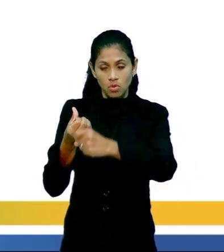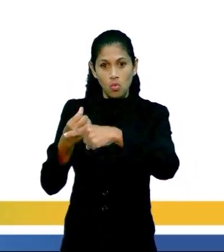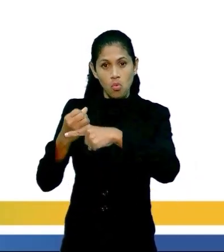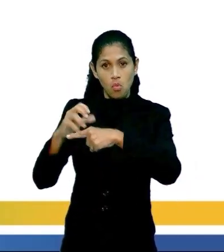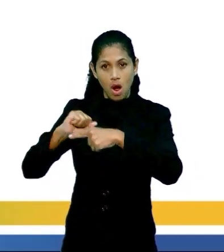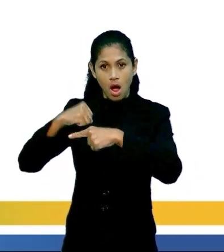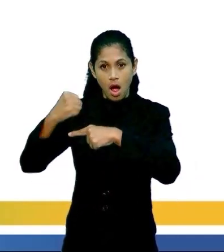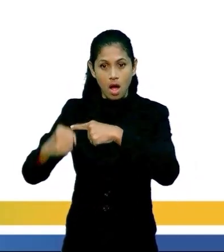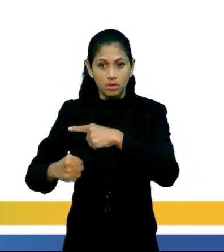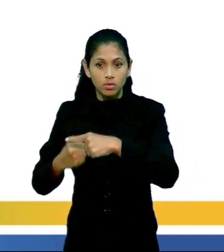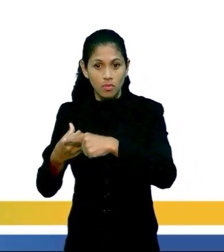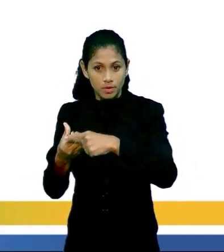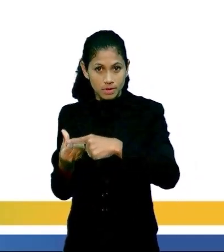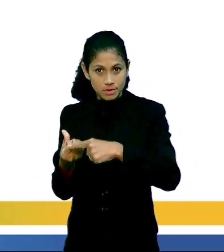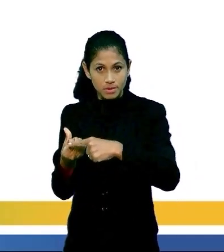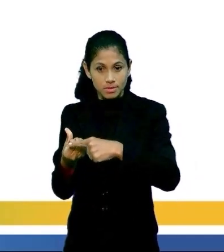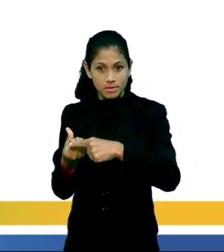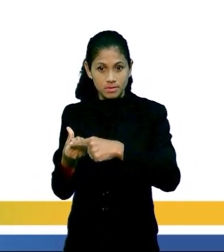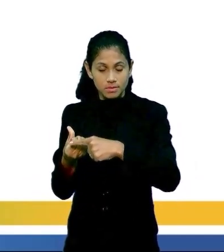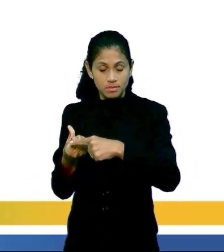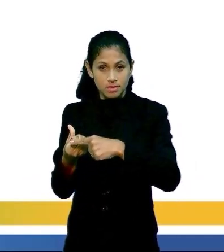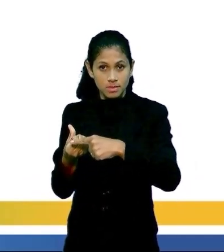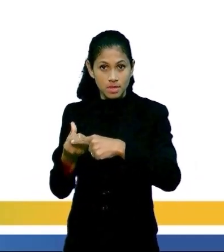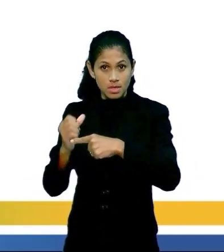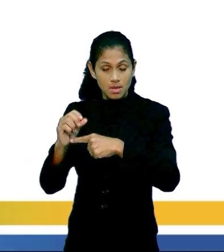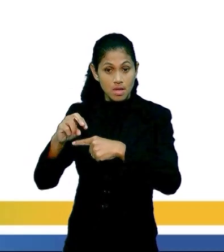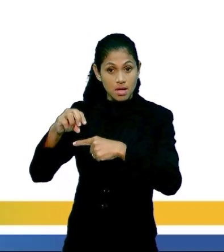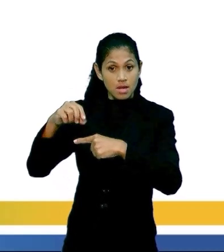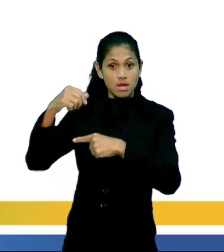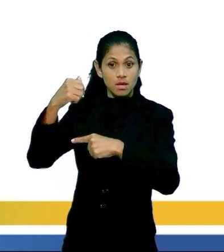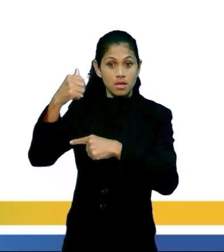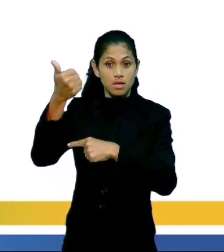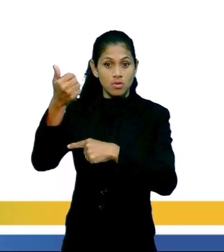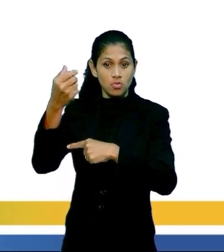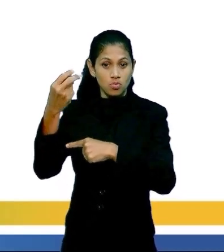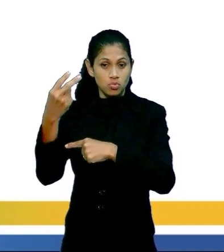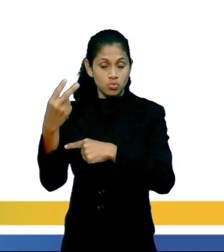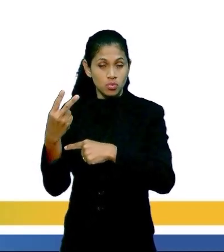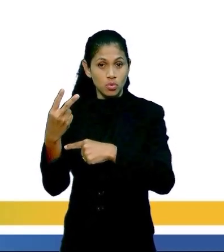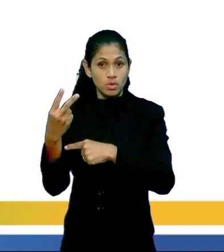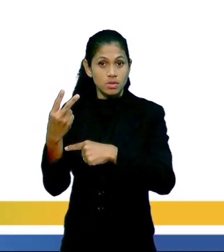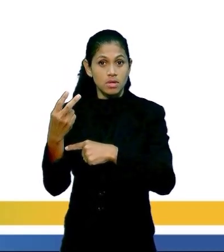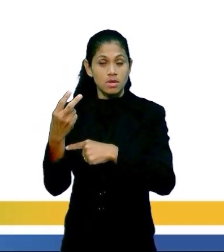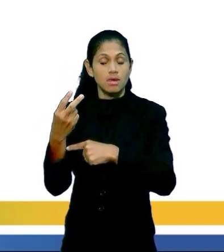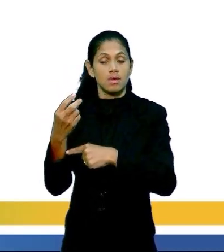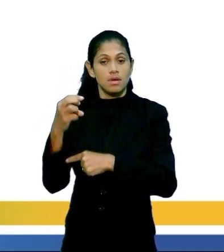cima é o quê? É a massa. Quanto ele pesa, o seu peso atômico. Tá?